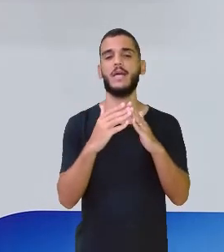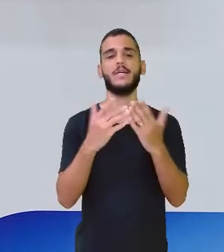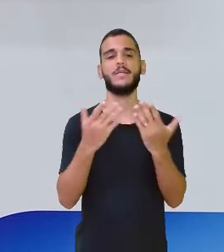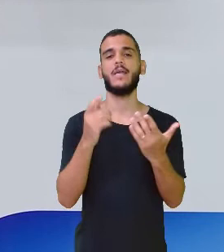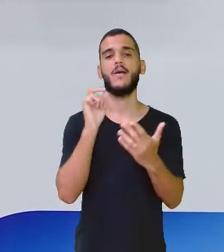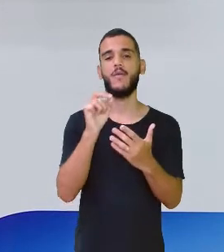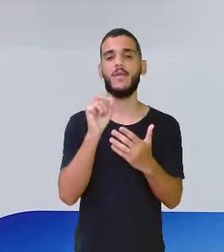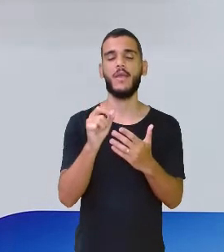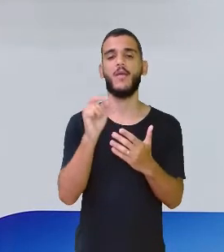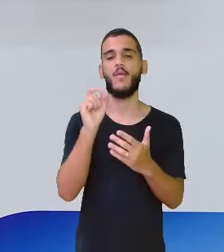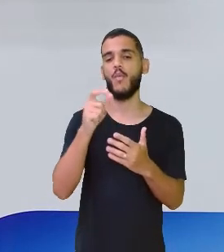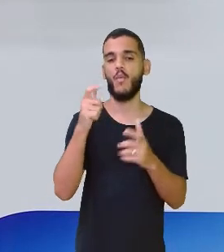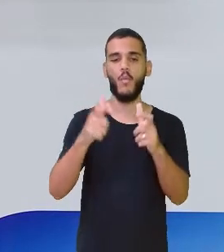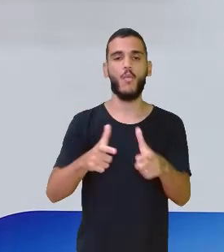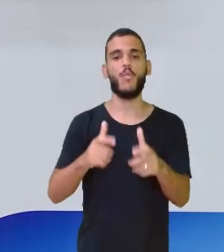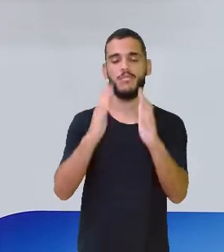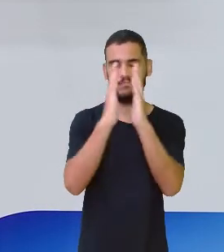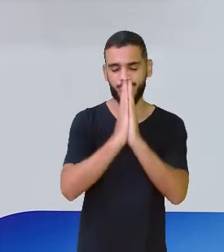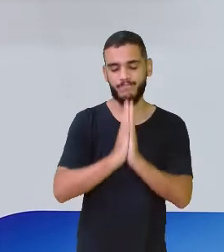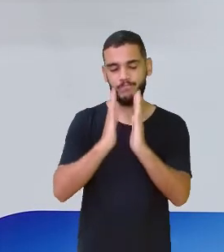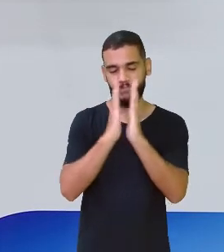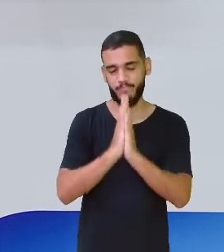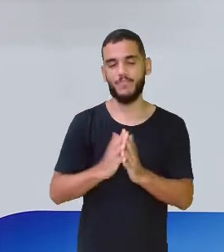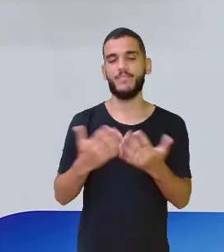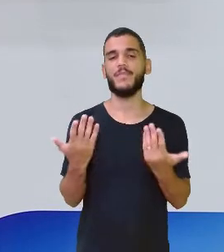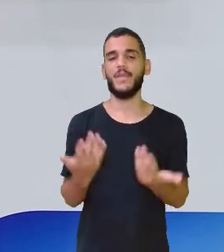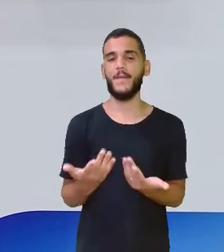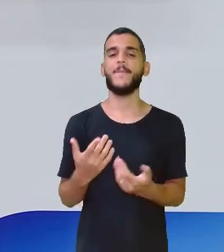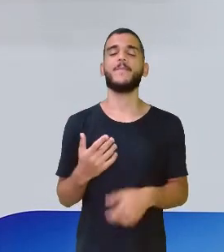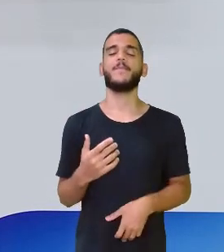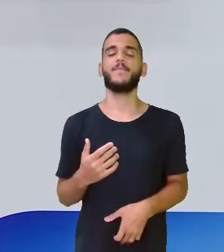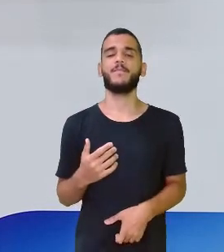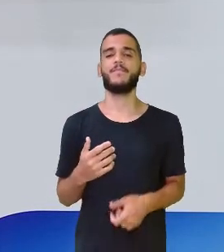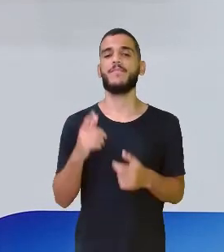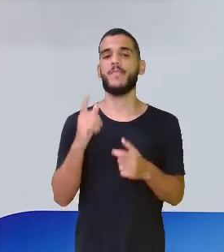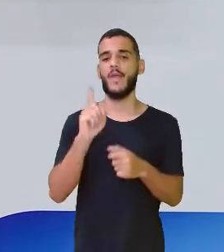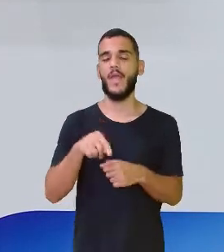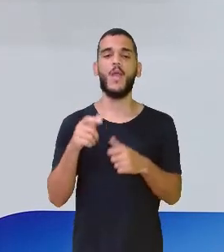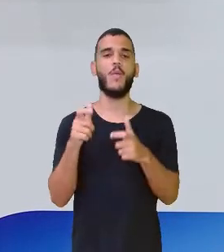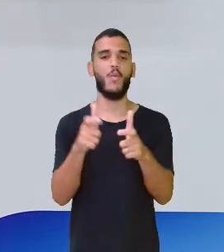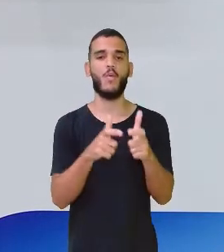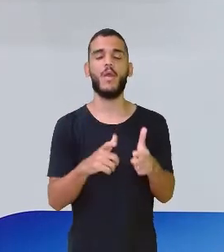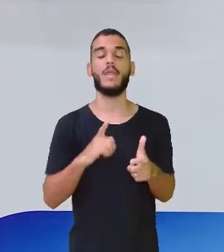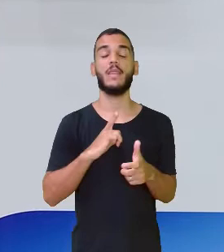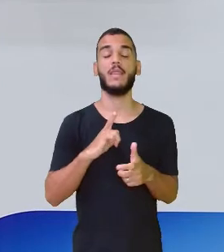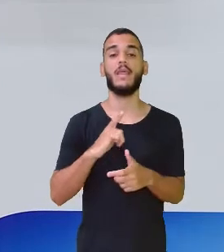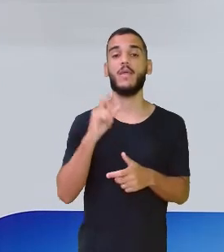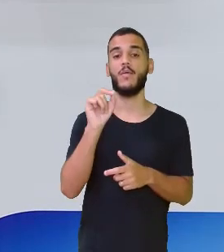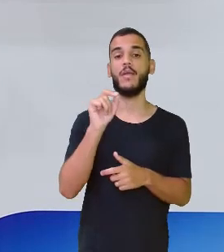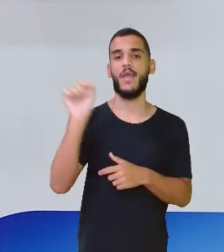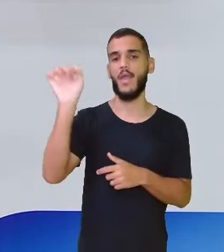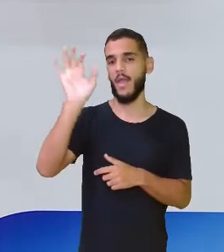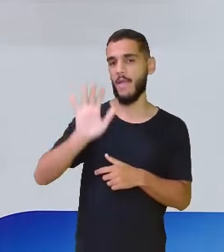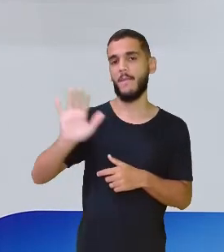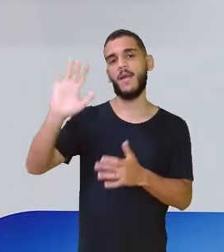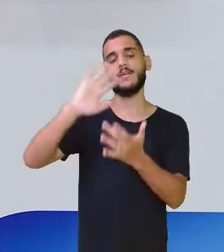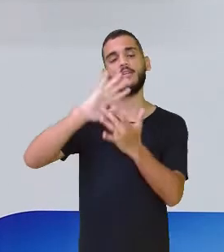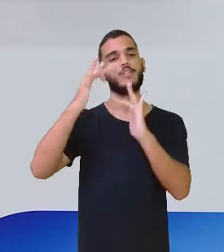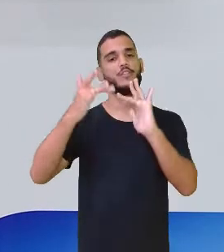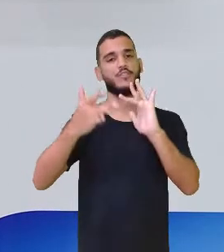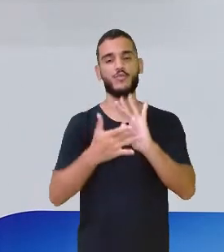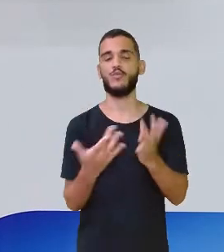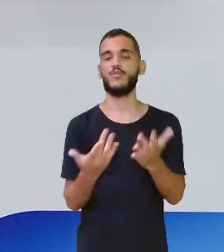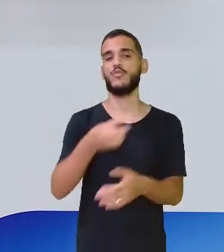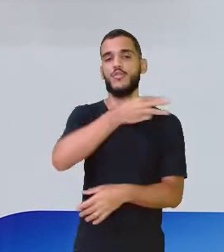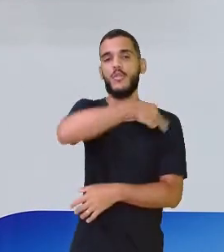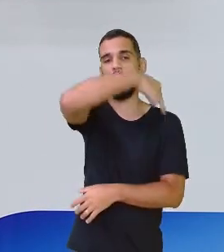chamado oratório, certo? Então, o oratório é o local onde você vai ter ali a imagem, né, de Jesus, né, da